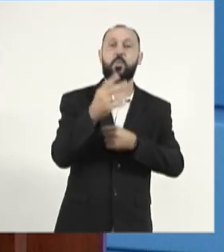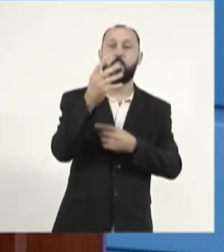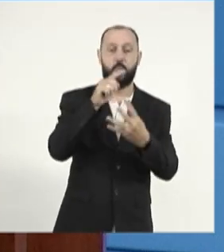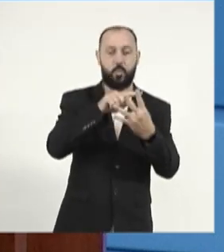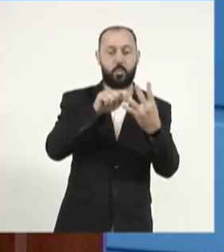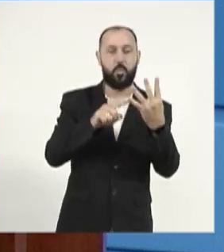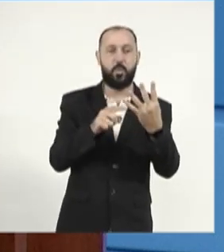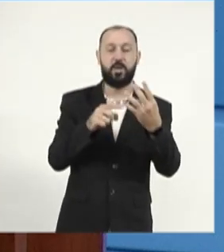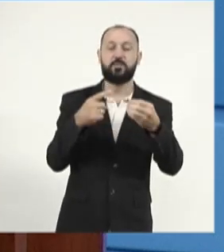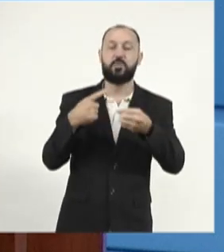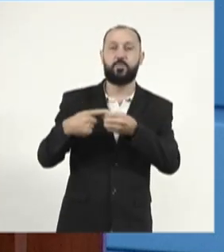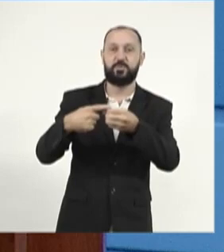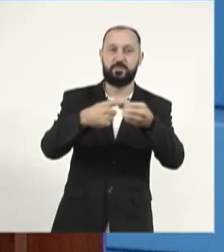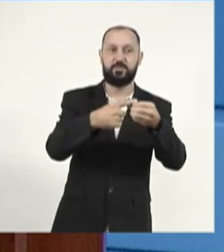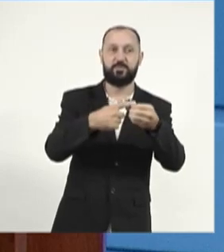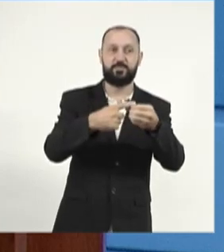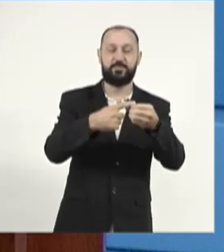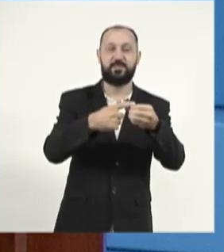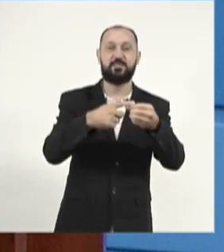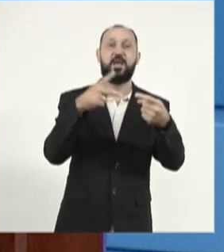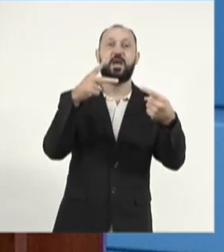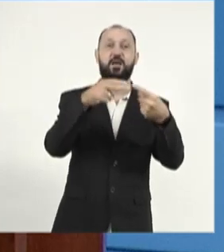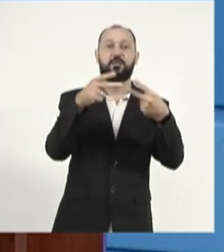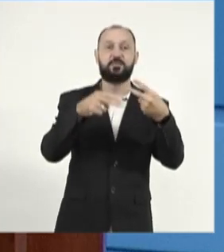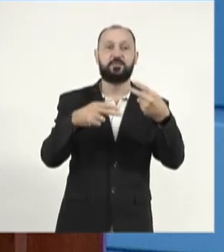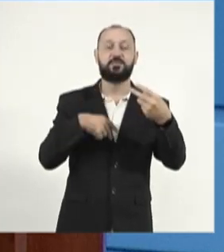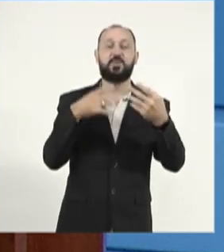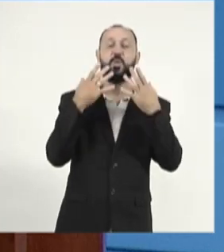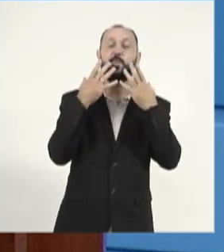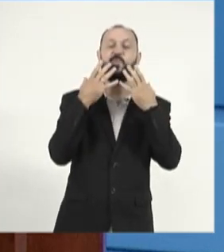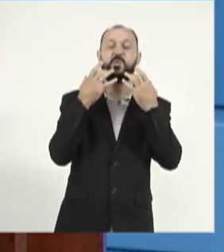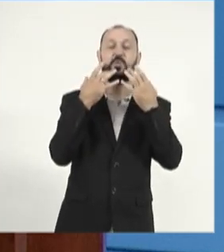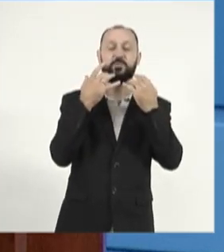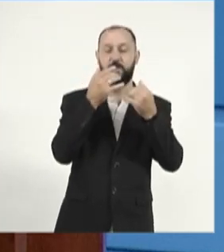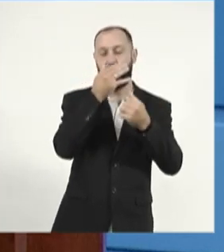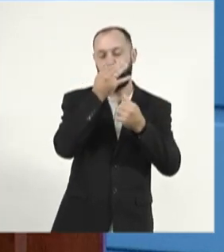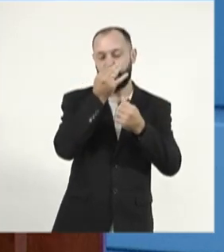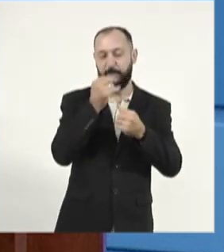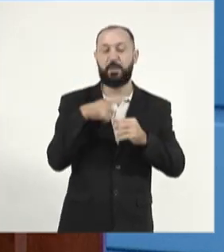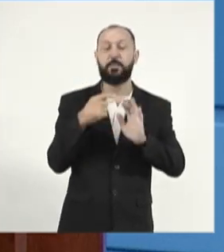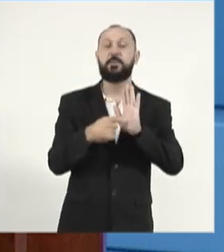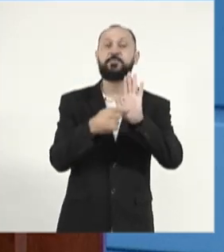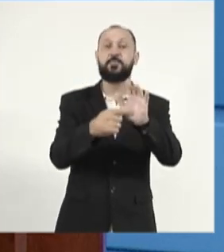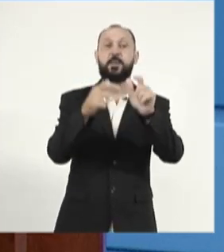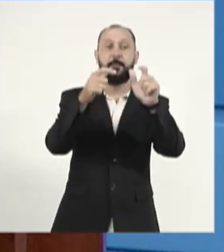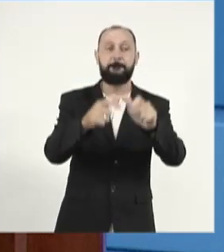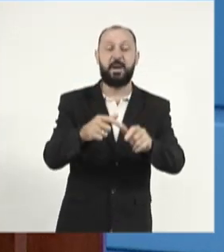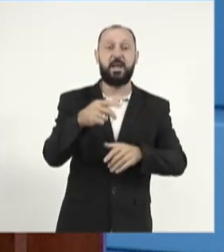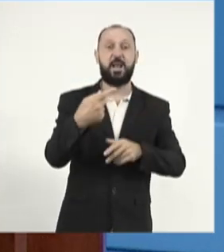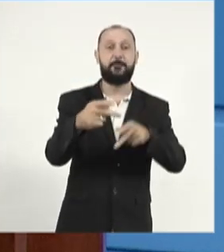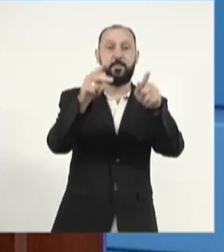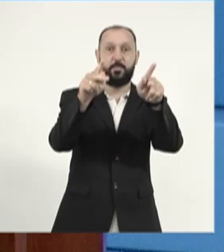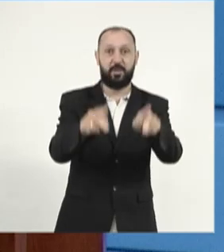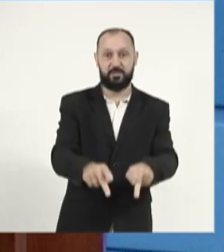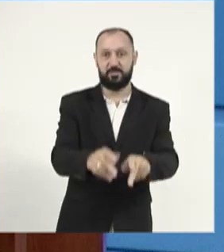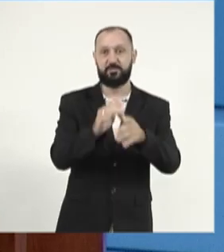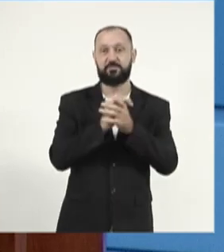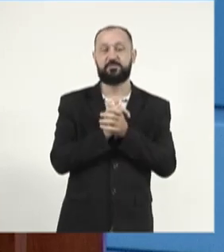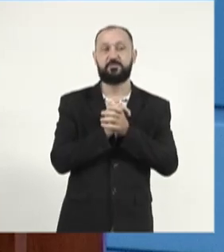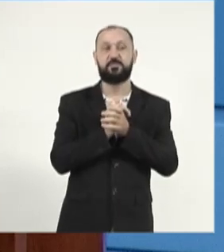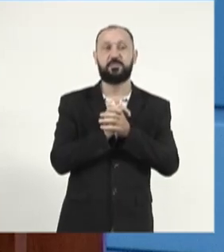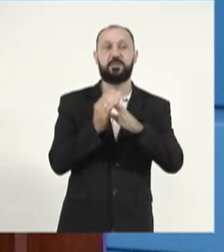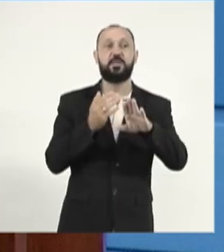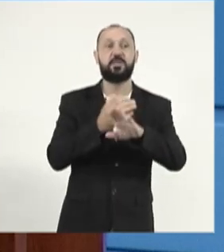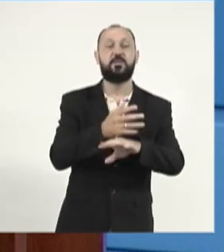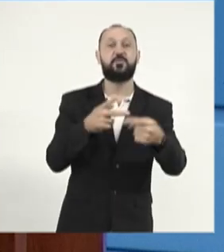municípios, os prefeitos cancelaram as peças de teatro. O teatro era para ser apresentado para a população, e